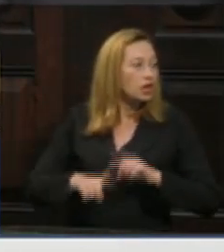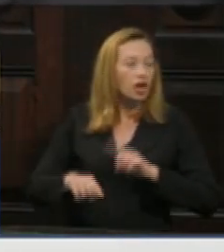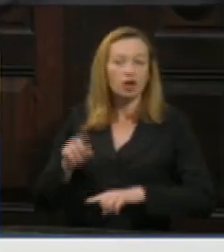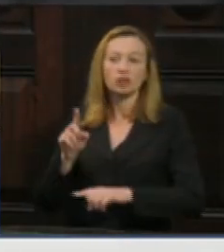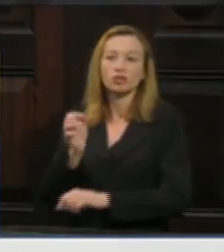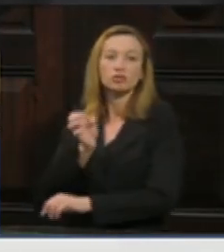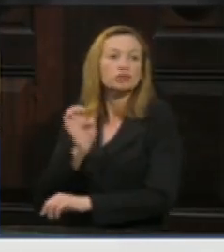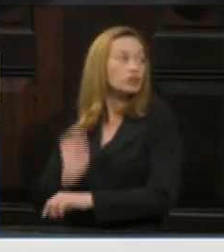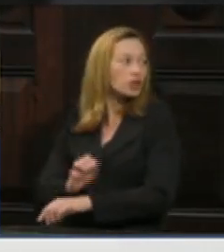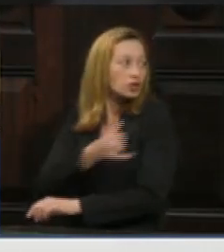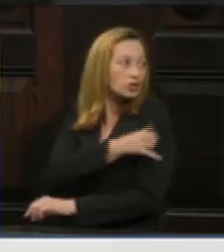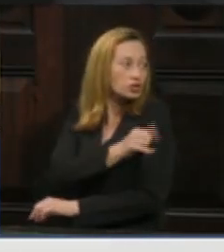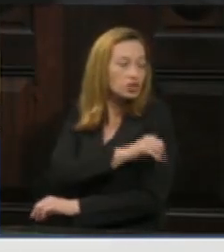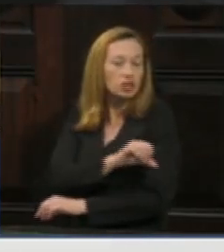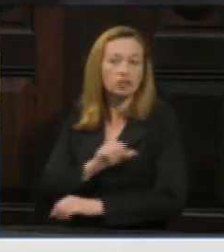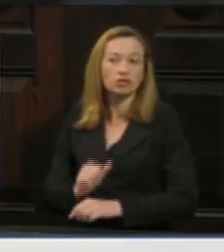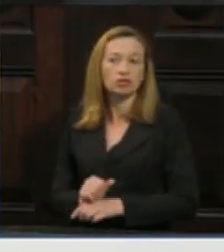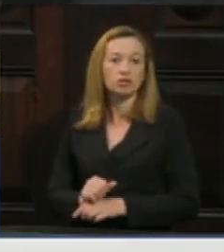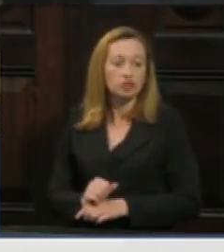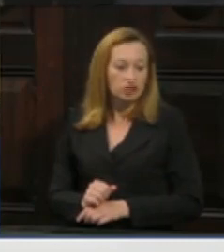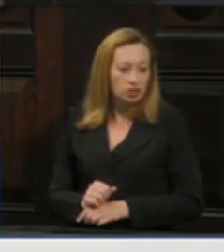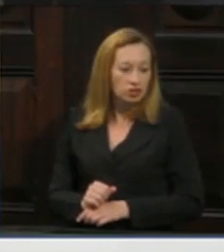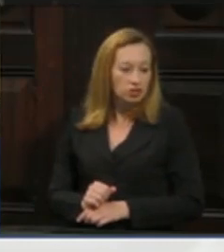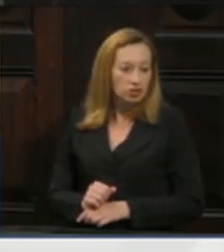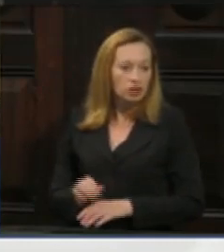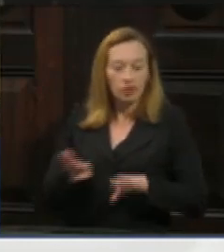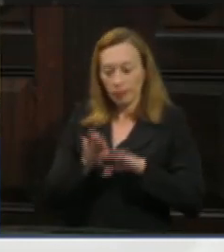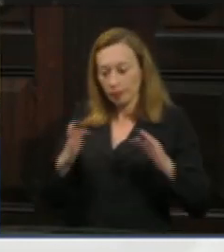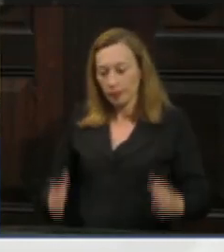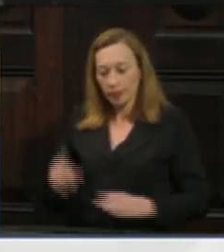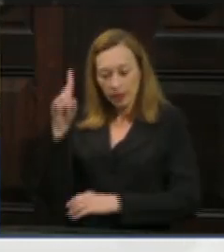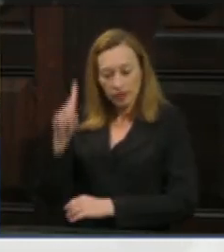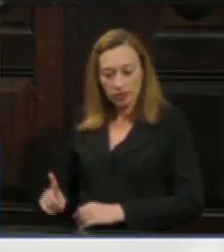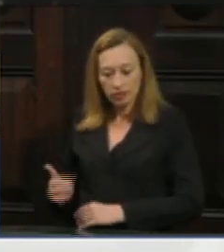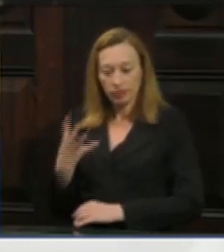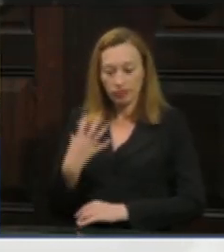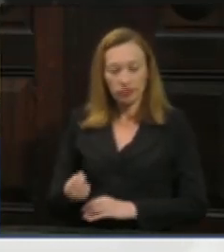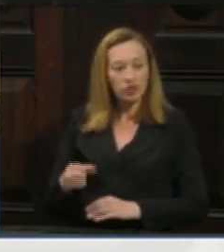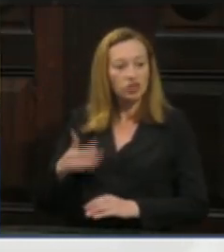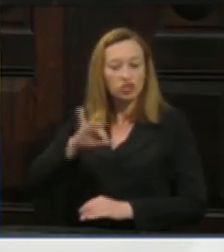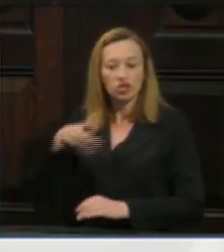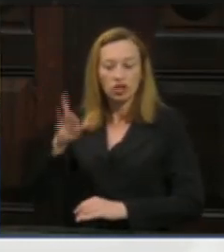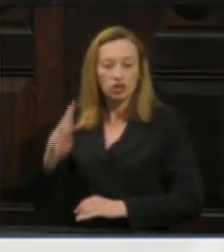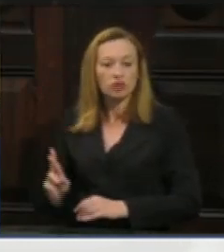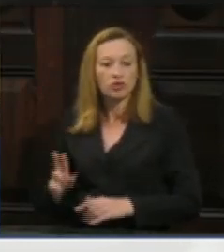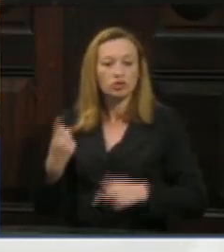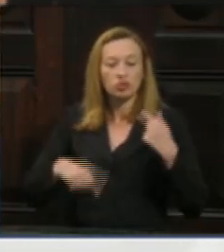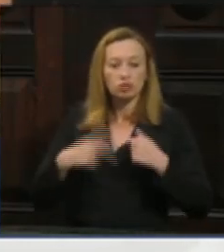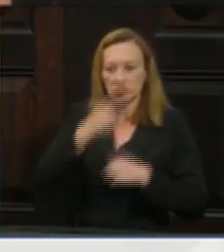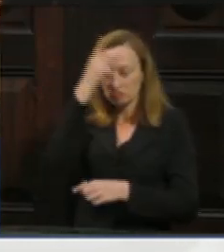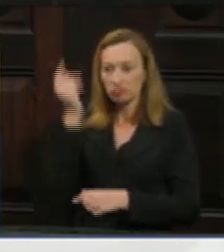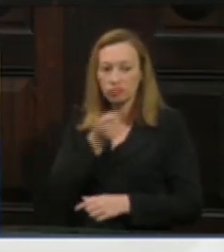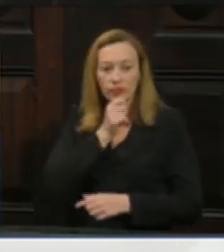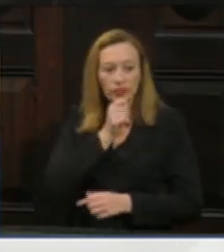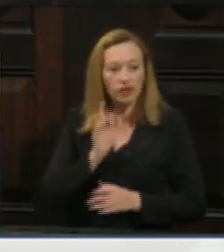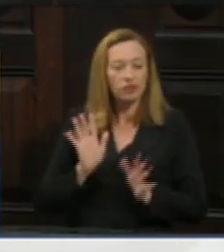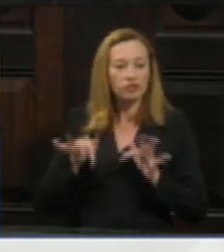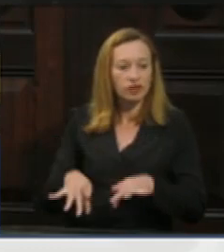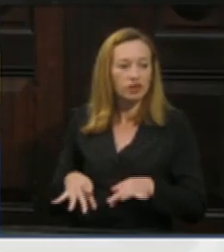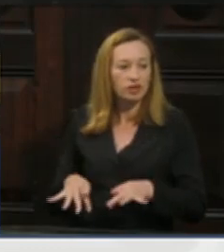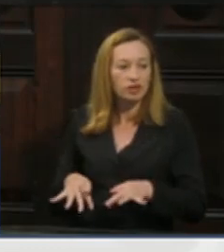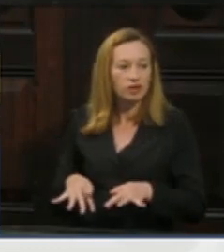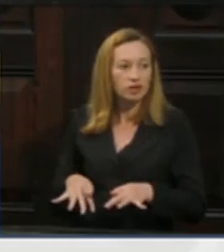Aqui. Parecer da mesa diretora favorável, relator deputado Jânio Mendes. Em discussão, não havendo que queira discutir, encerrada a discussão, o projeto recebeu